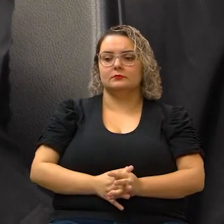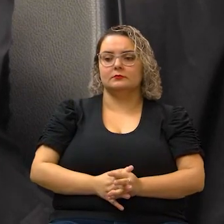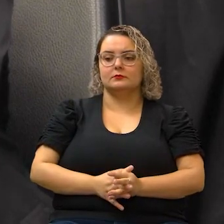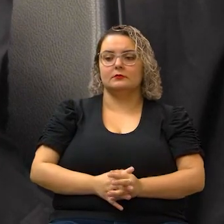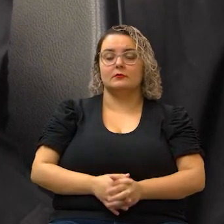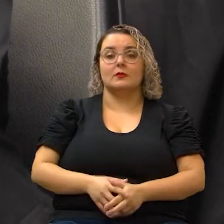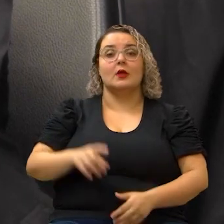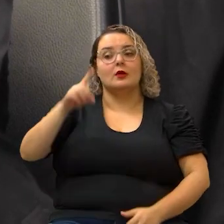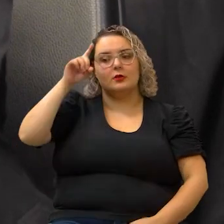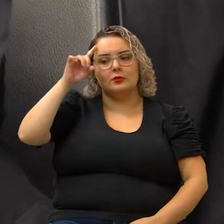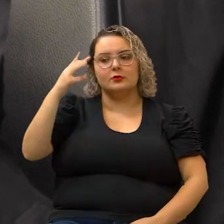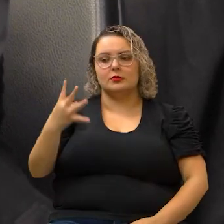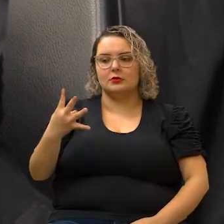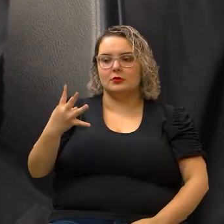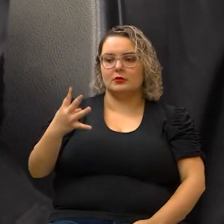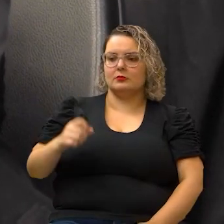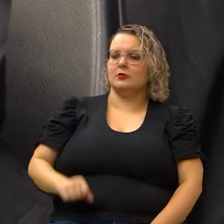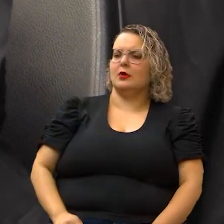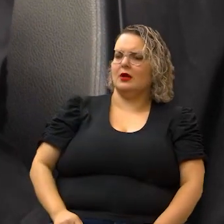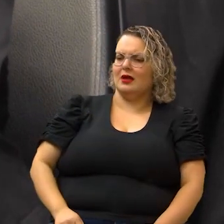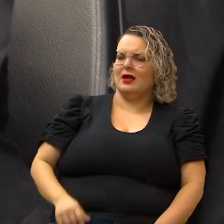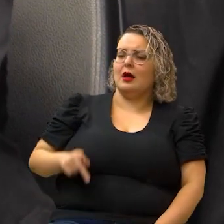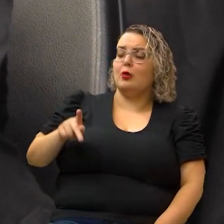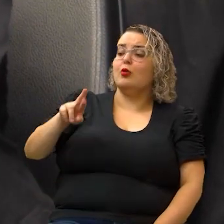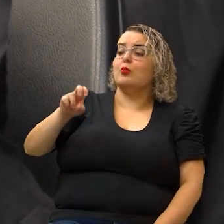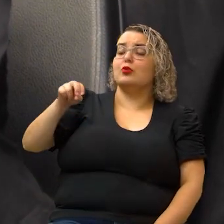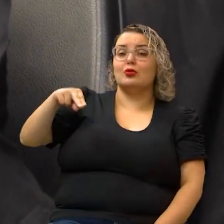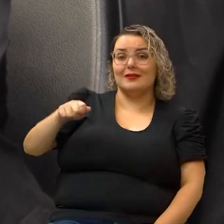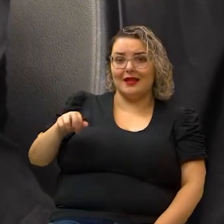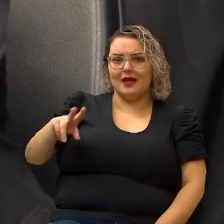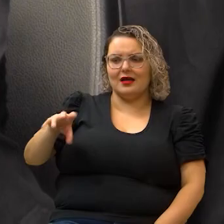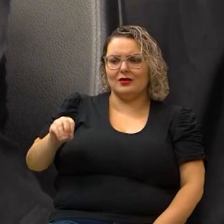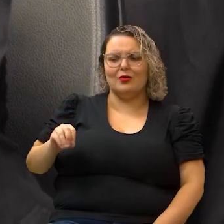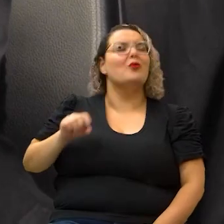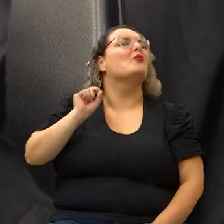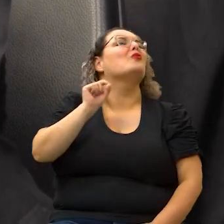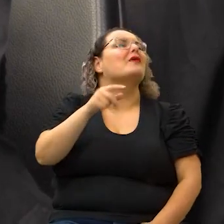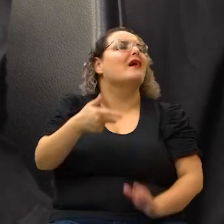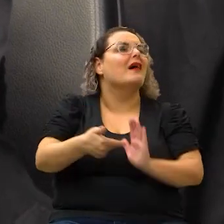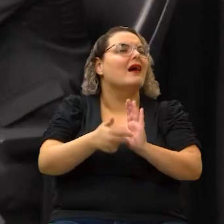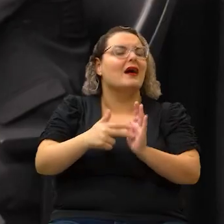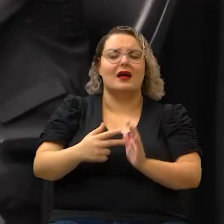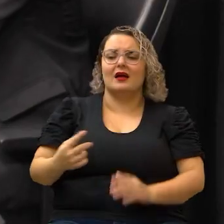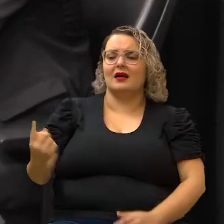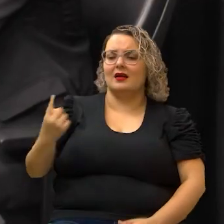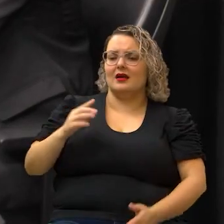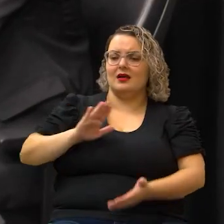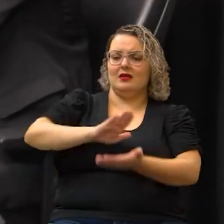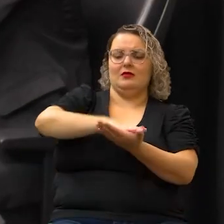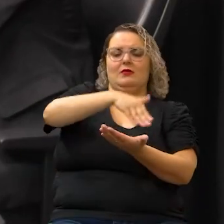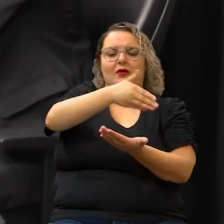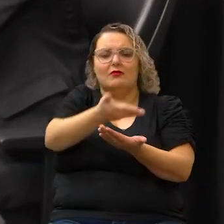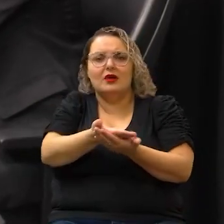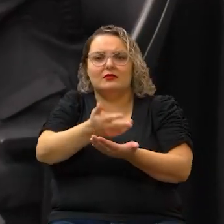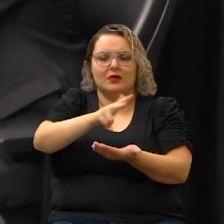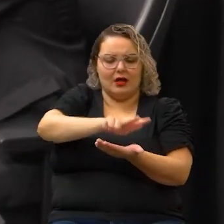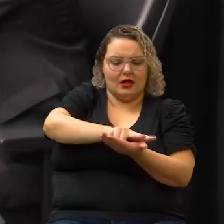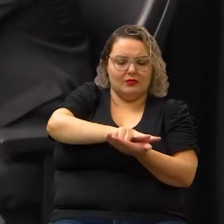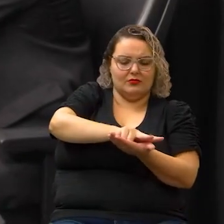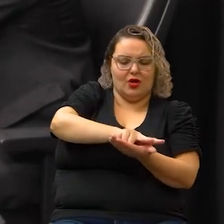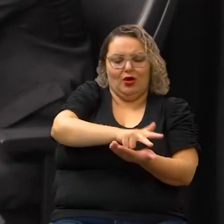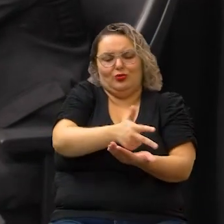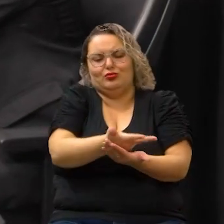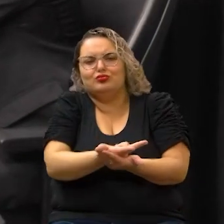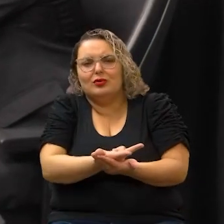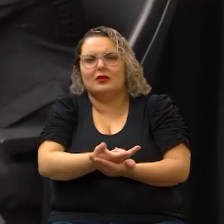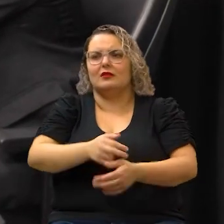Mas no dia 4, me pronaram. Eu vi que eles começaram a me pronar. O que é estranho, pronar? né? Vira você de costas naquele... Tá.